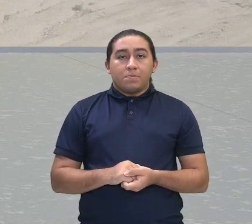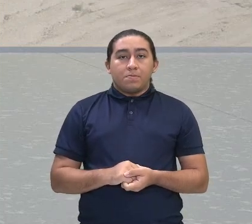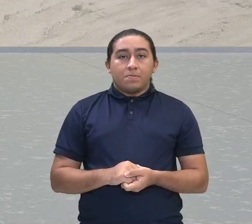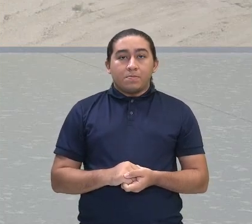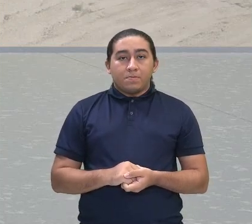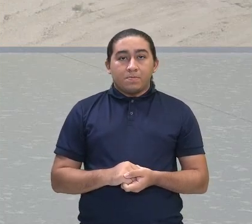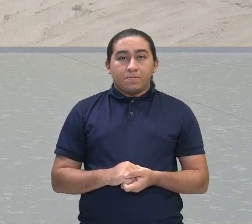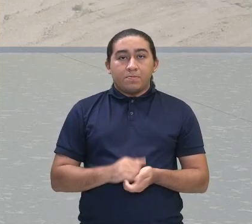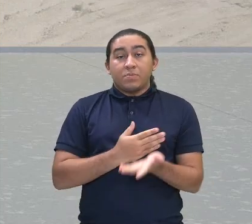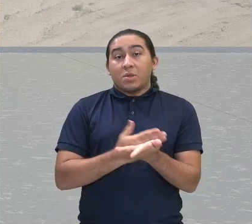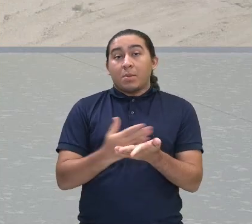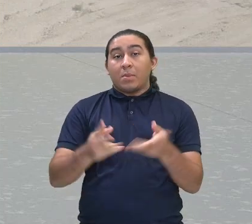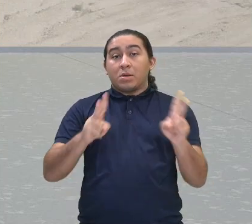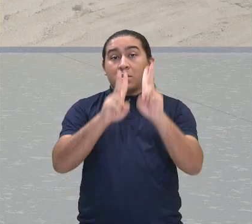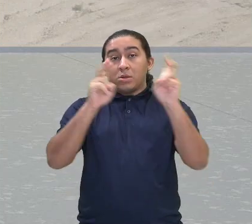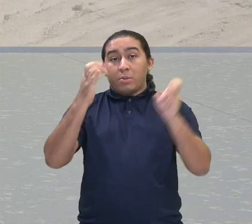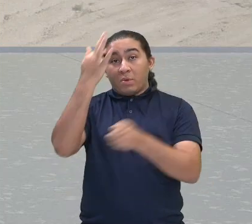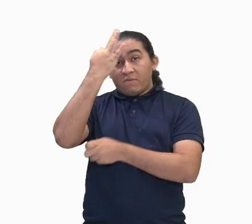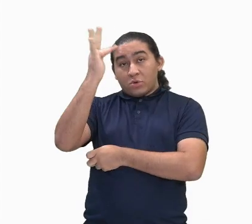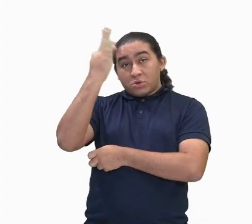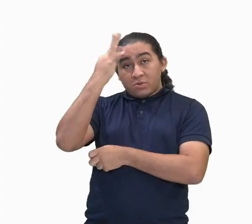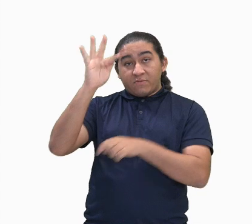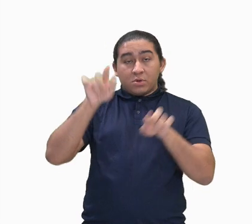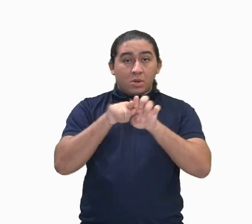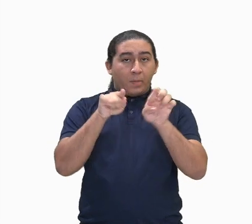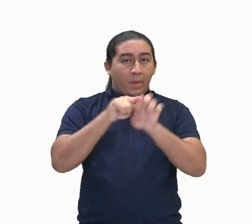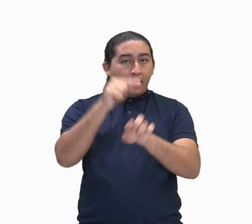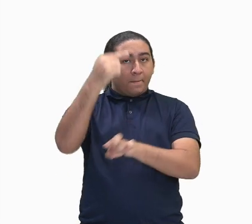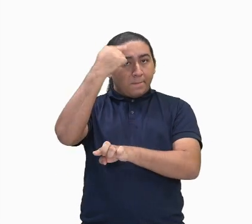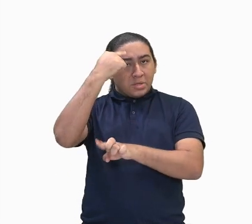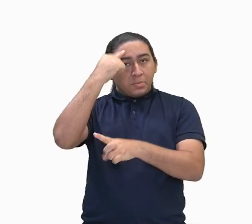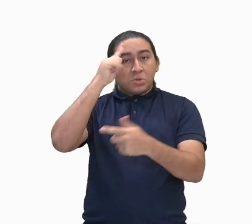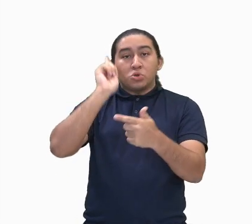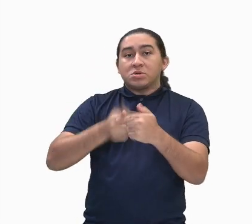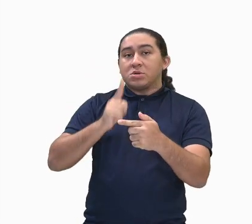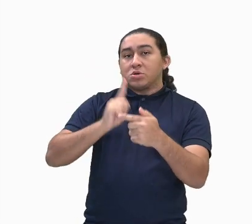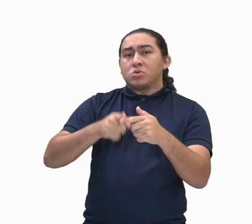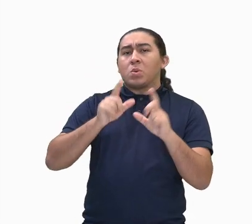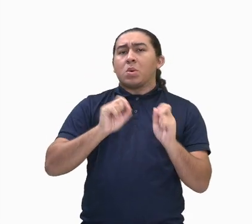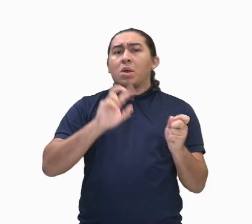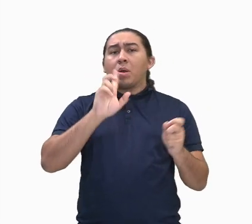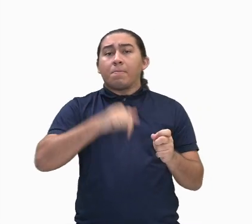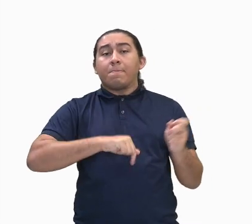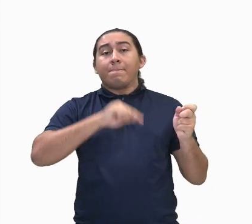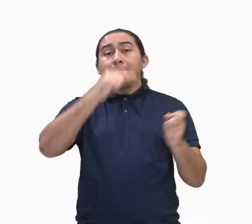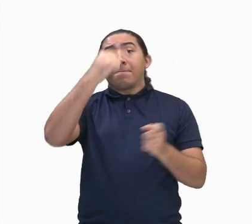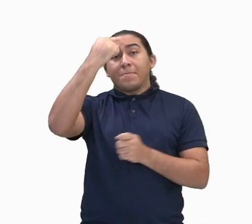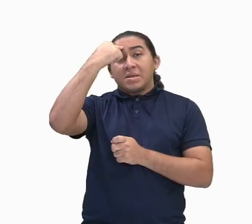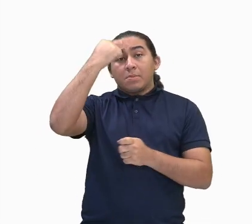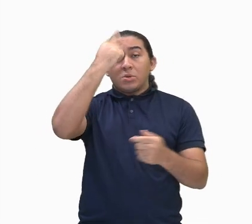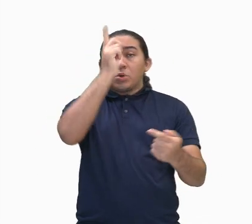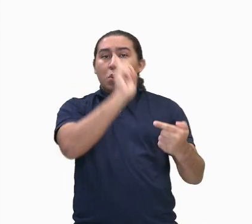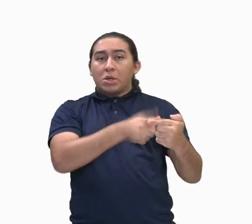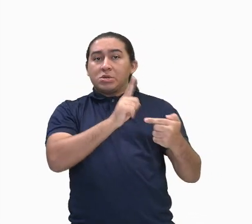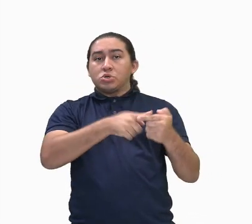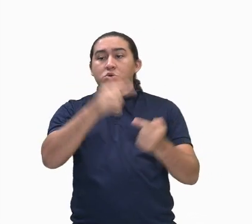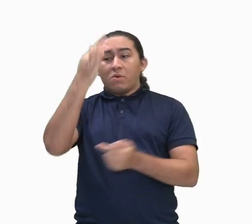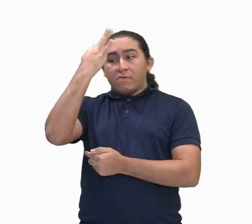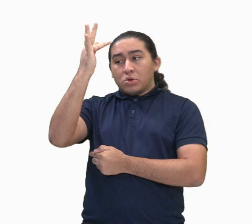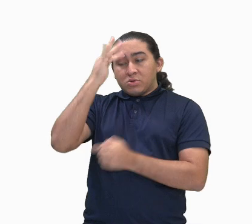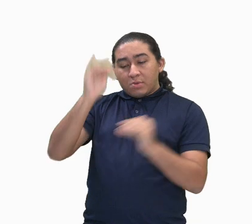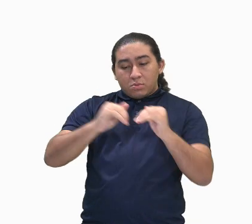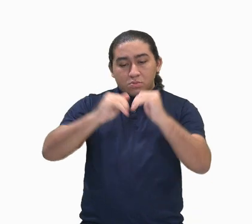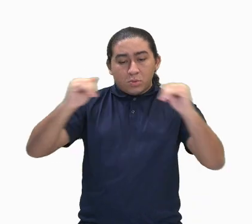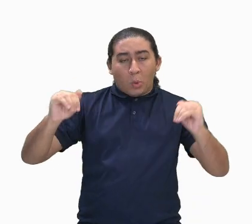da filosofia e pensamento crítico. O que é o pensamento crítico? O que é a filosofia? Quando nós